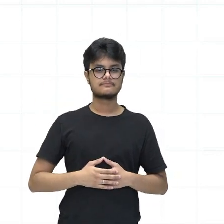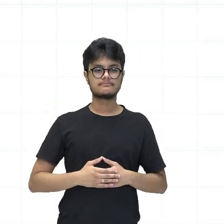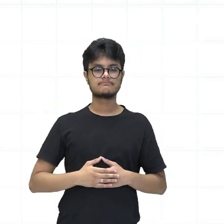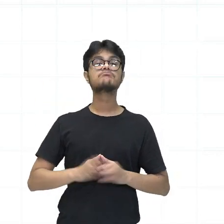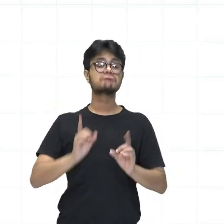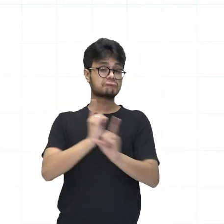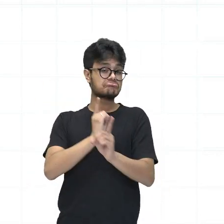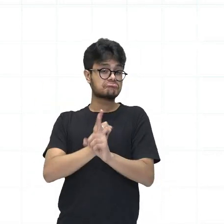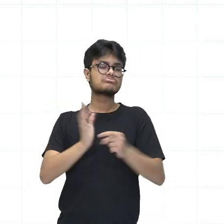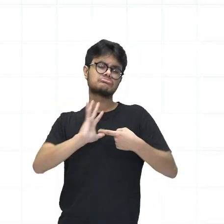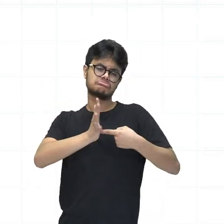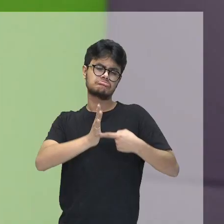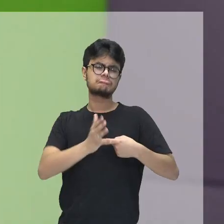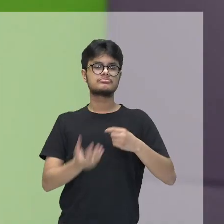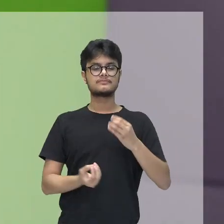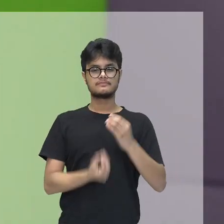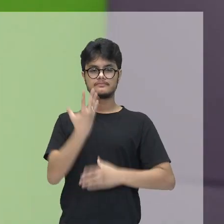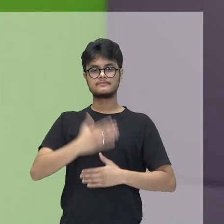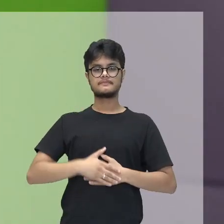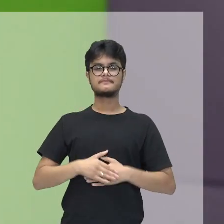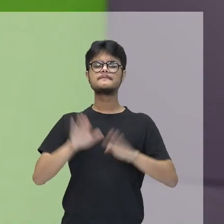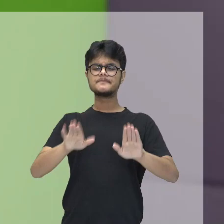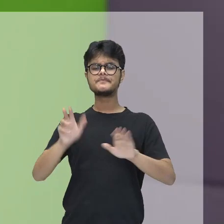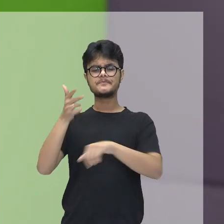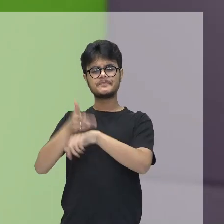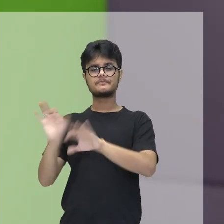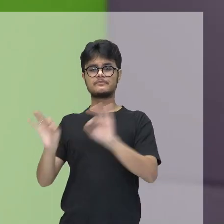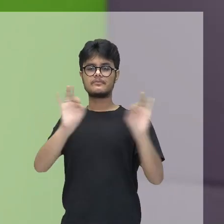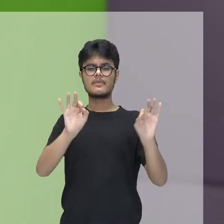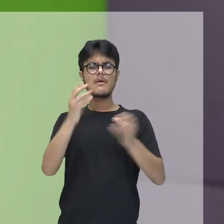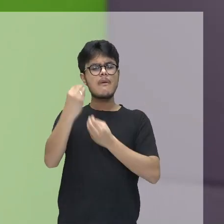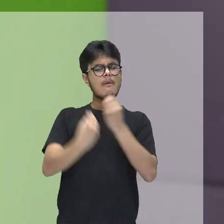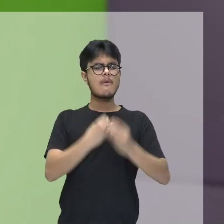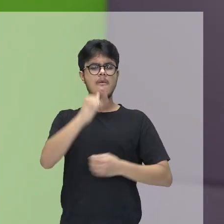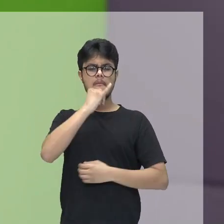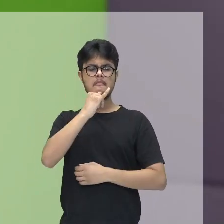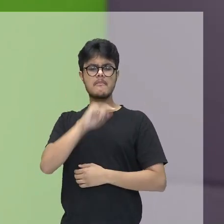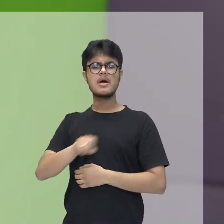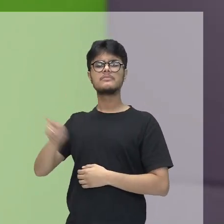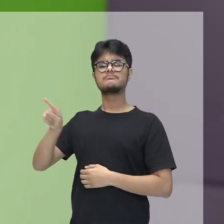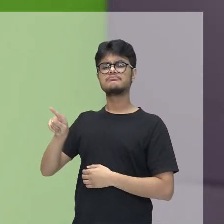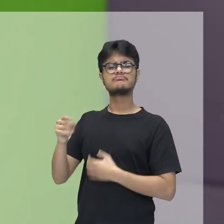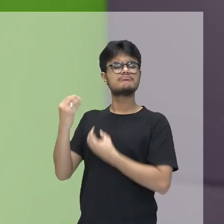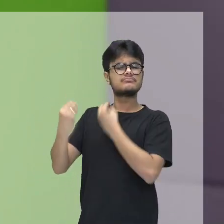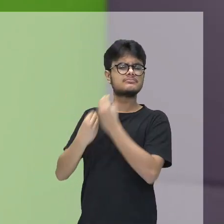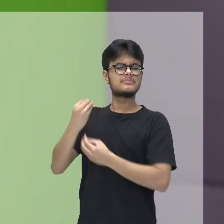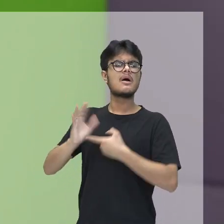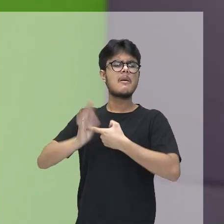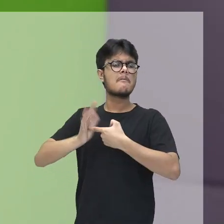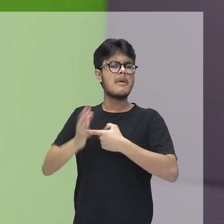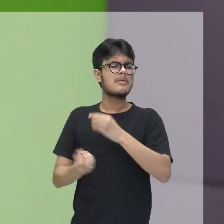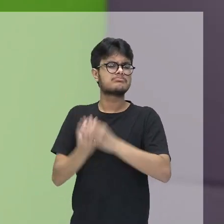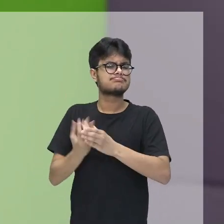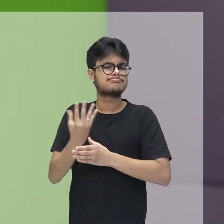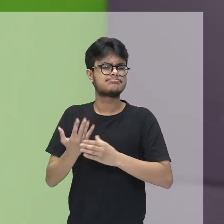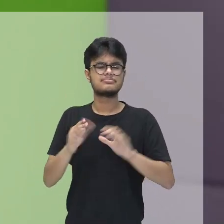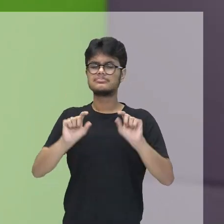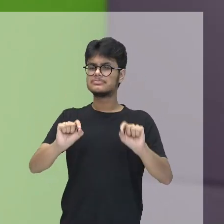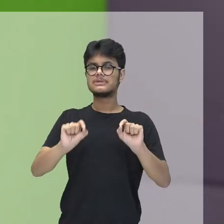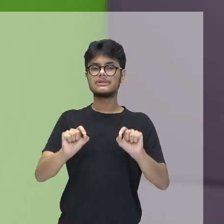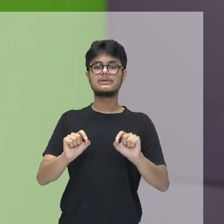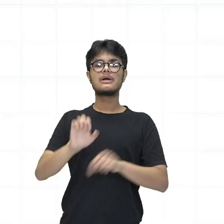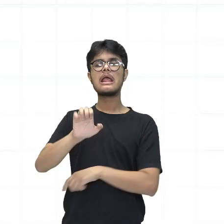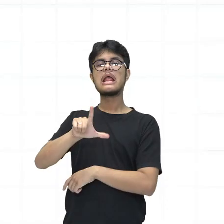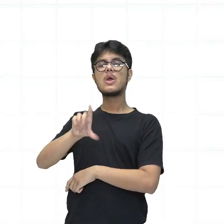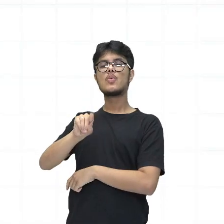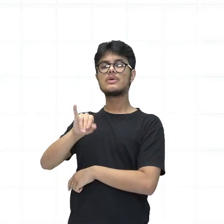descoberta, né? Então, nós vamos ver aí nesse vídeo como que ocorriam essas primeiras máquinas térmicas, que era a